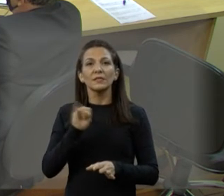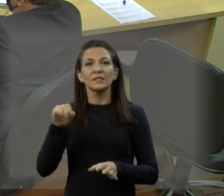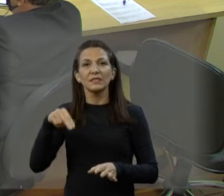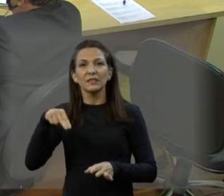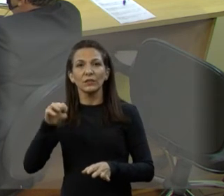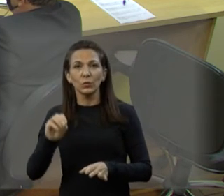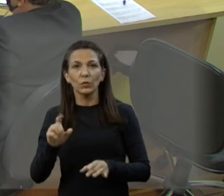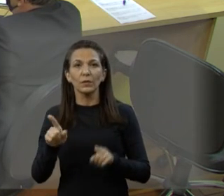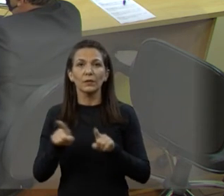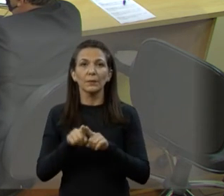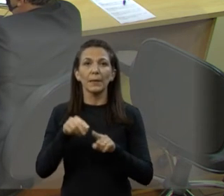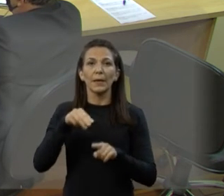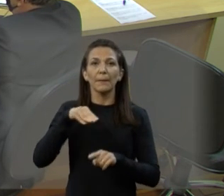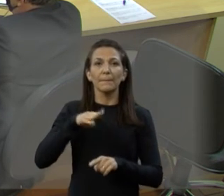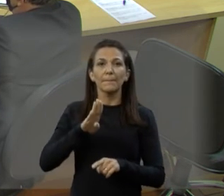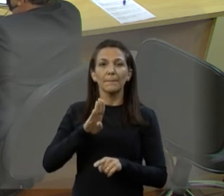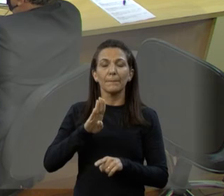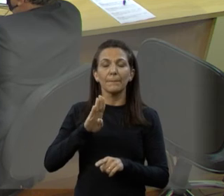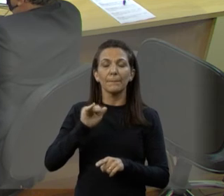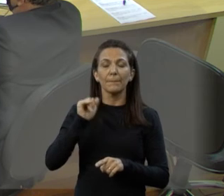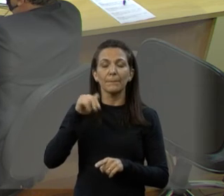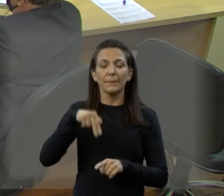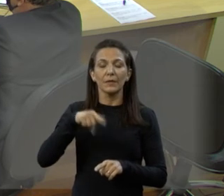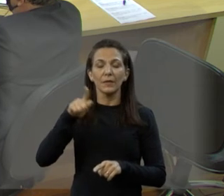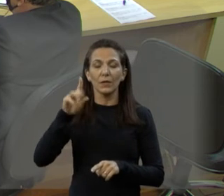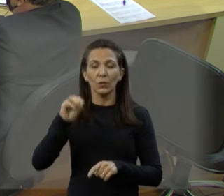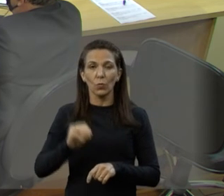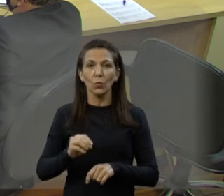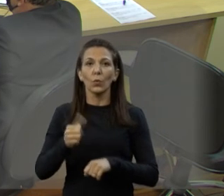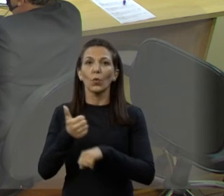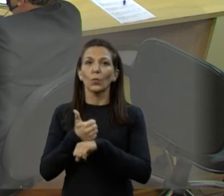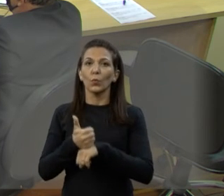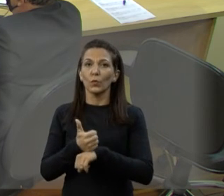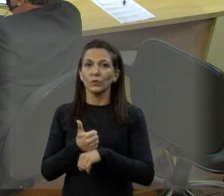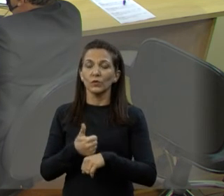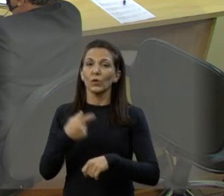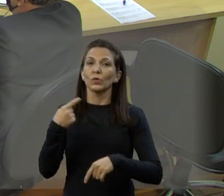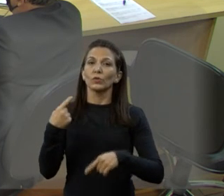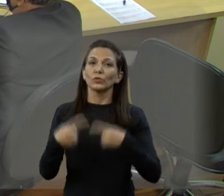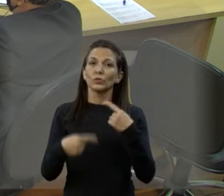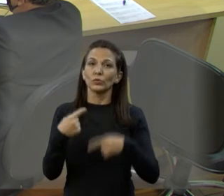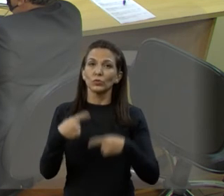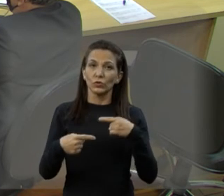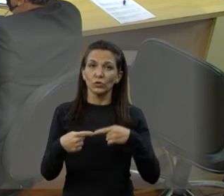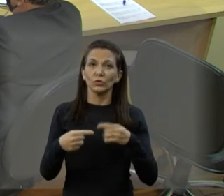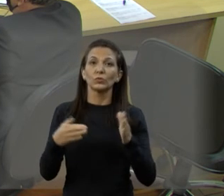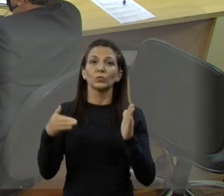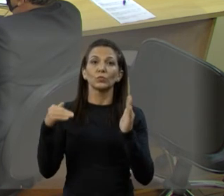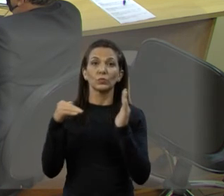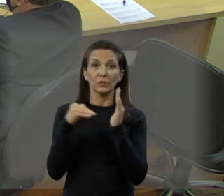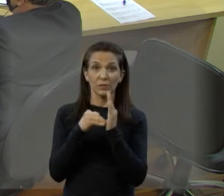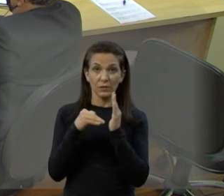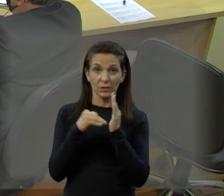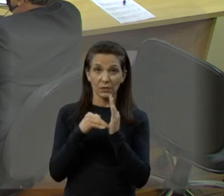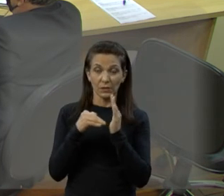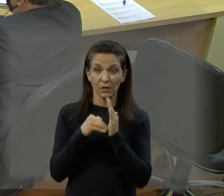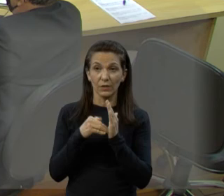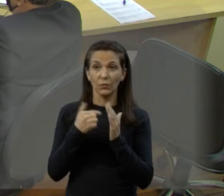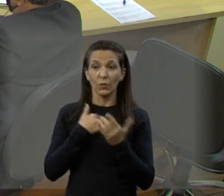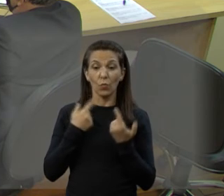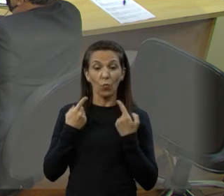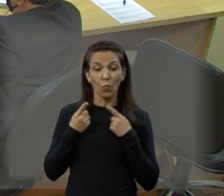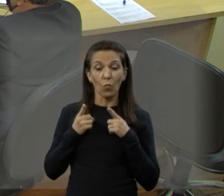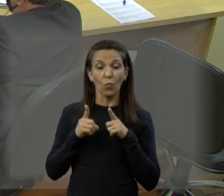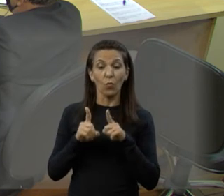aqueles bingos profissionais né uma proposta da câmara que está sendo discutido no Senado e certamente mais para frente eu vou me posicionar